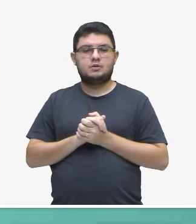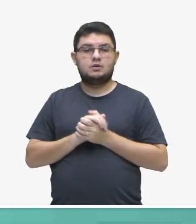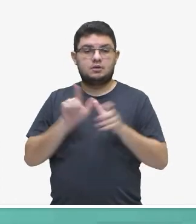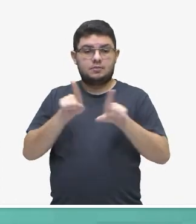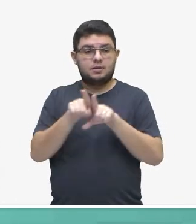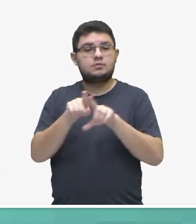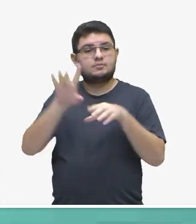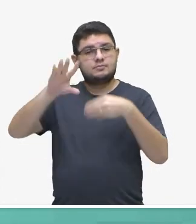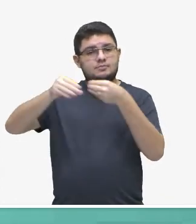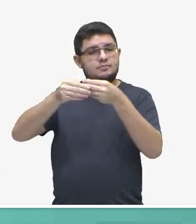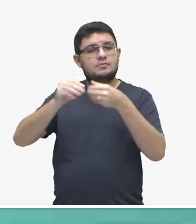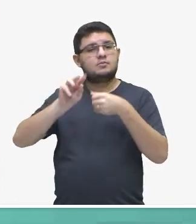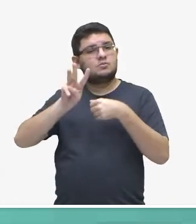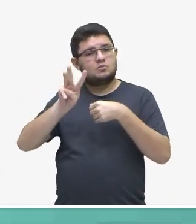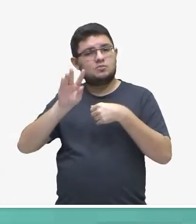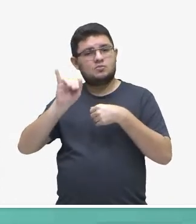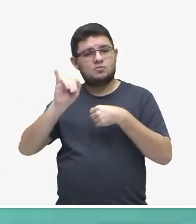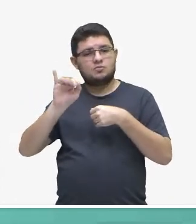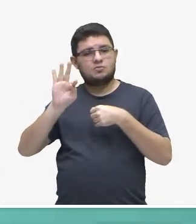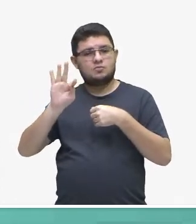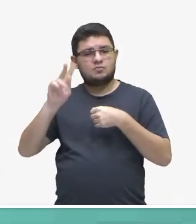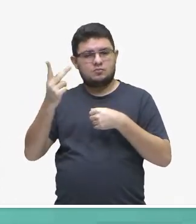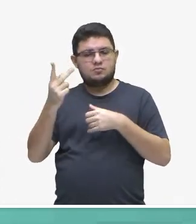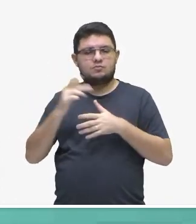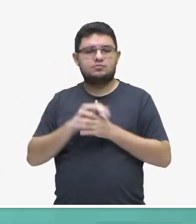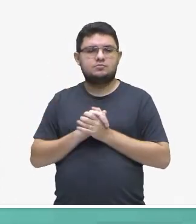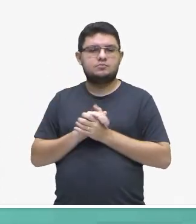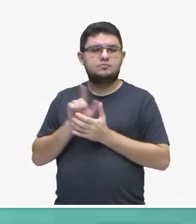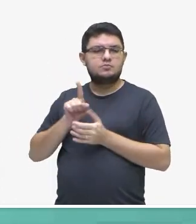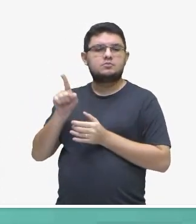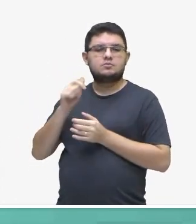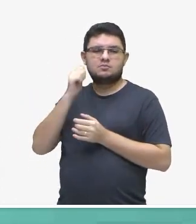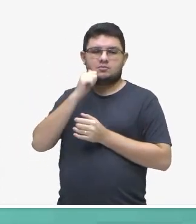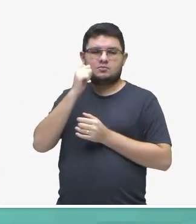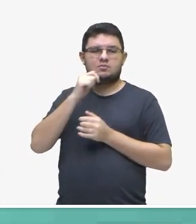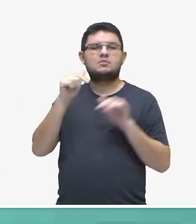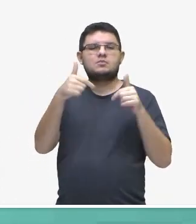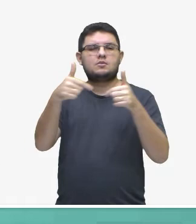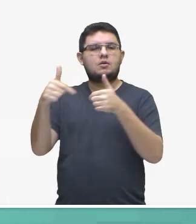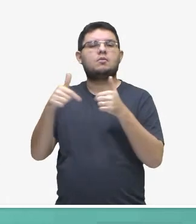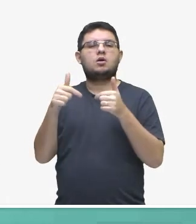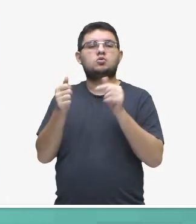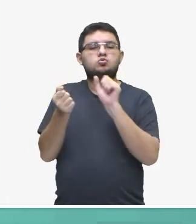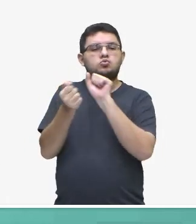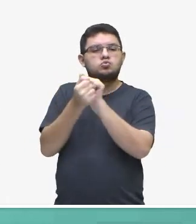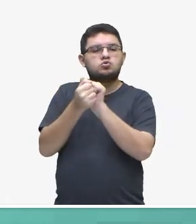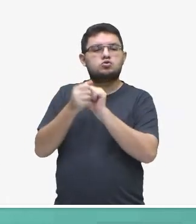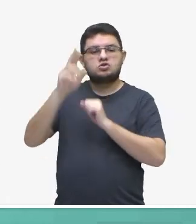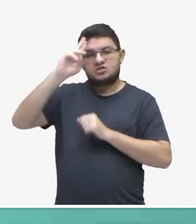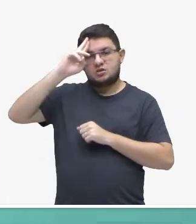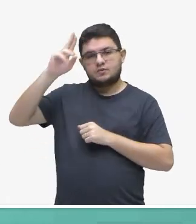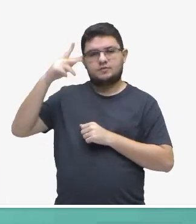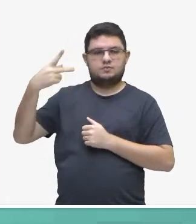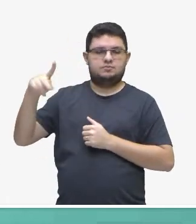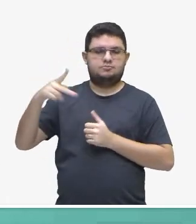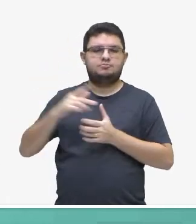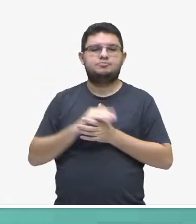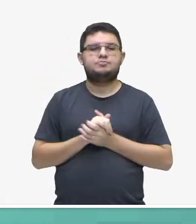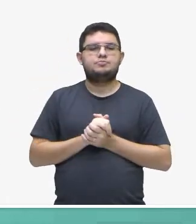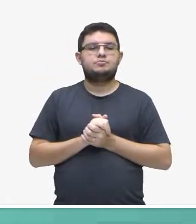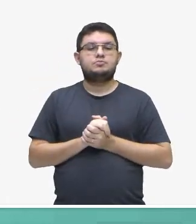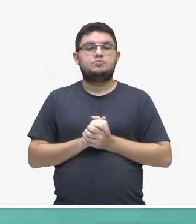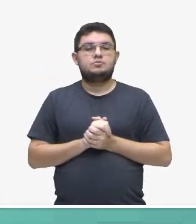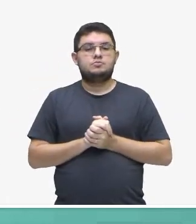she works with her boss. Ela trabalha com o chefe dela, tá certo? Bom, eu utilizei ali a frase, a